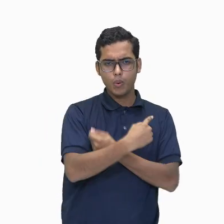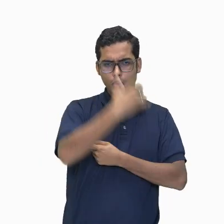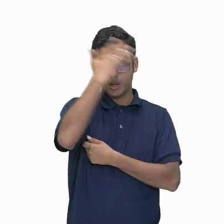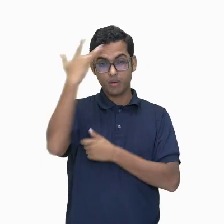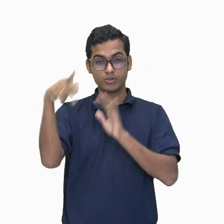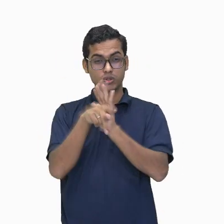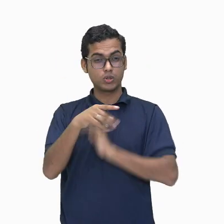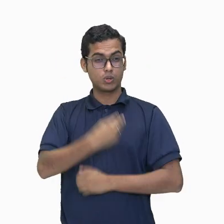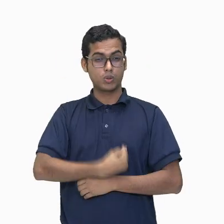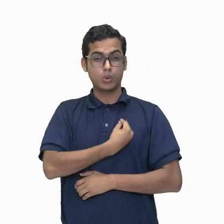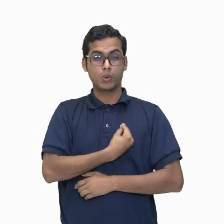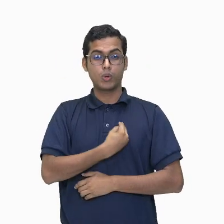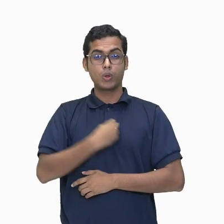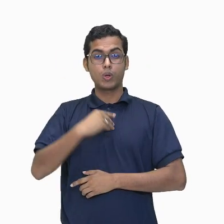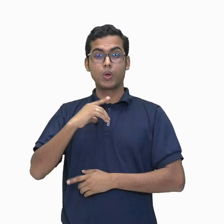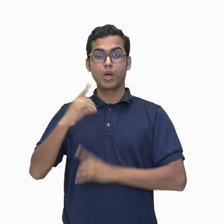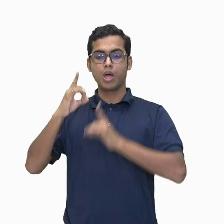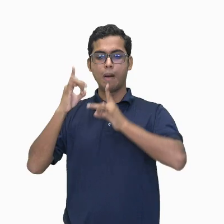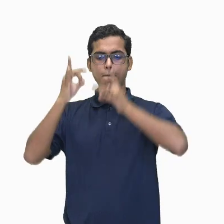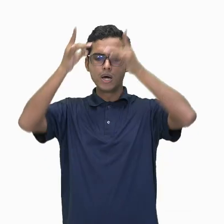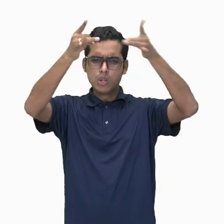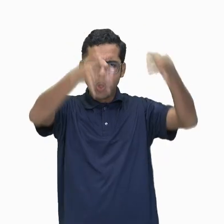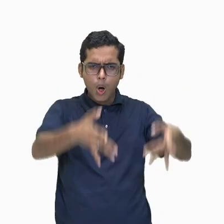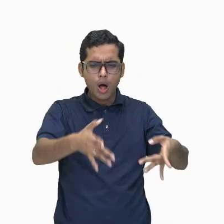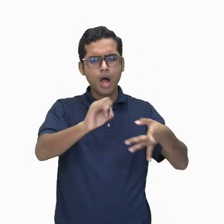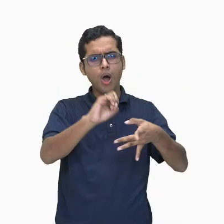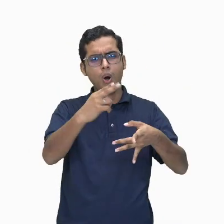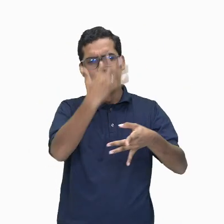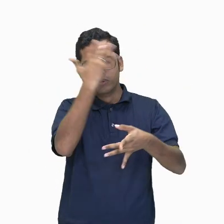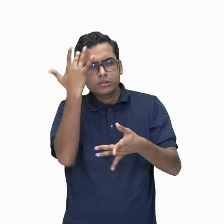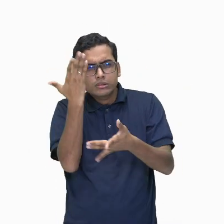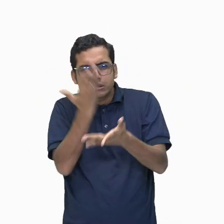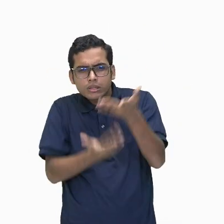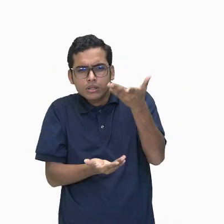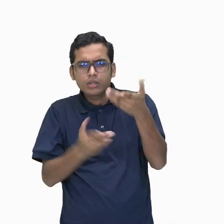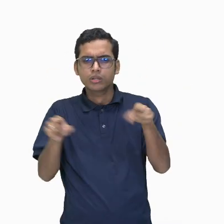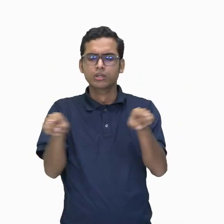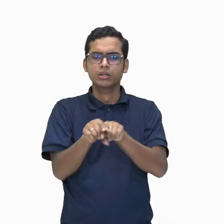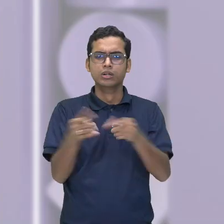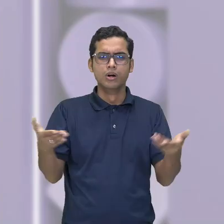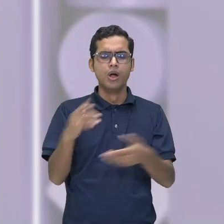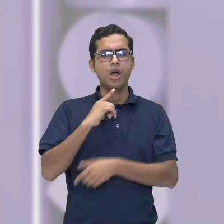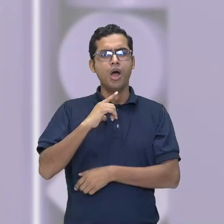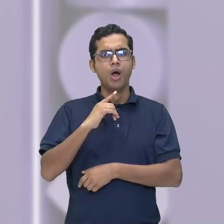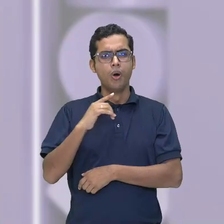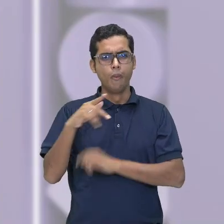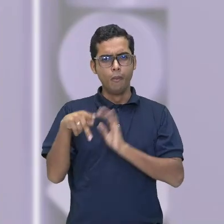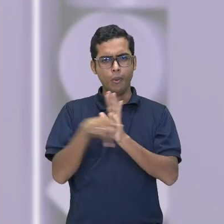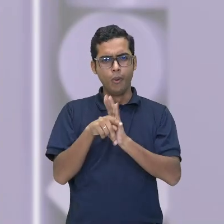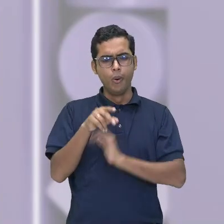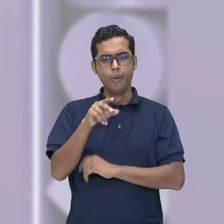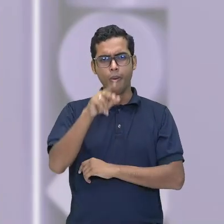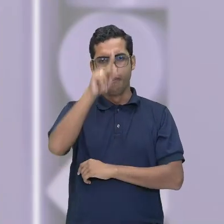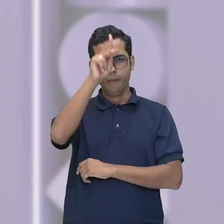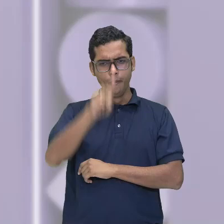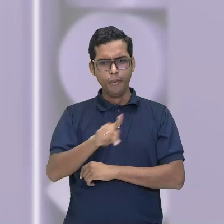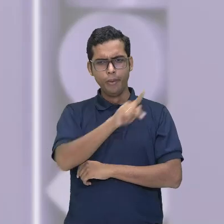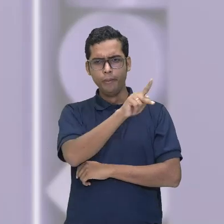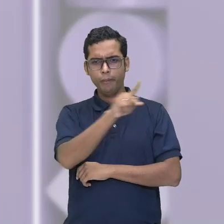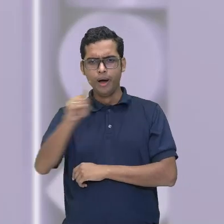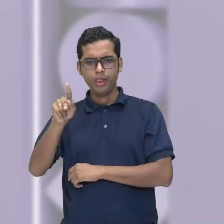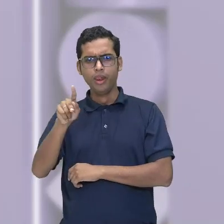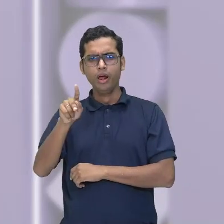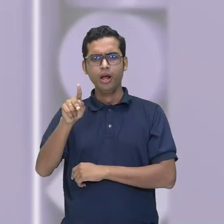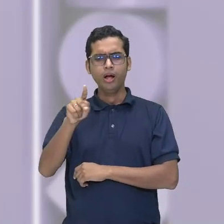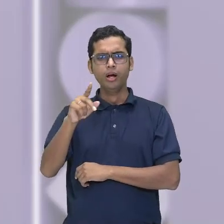e perdidos. E aqui eu quero fazer uma menção ao padre Júlio Lancelotti, lá em São Paulo, que é um testemunho